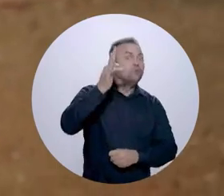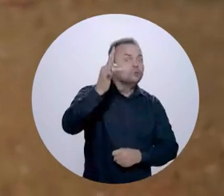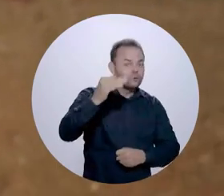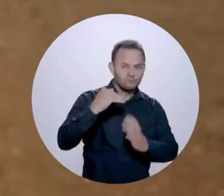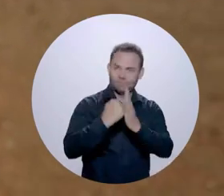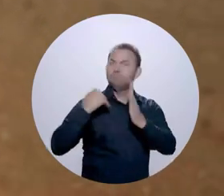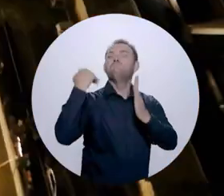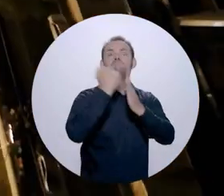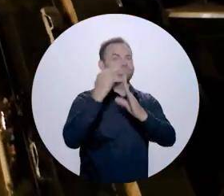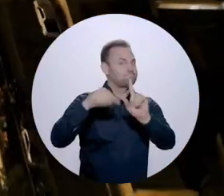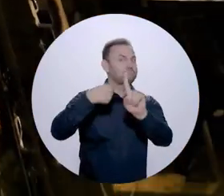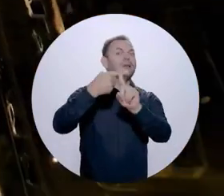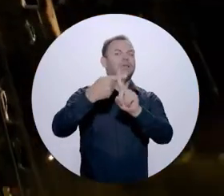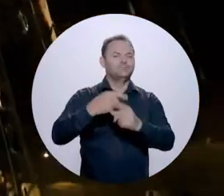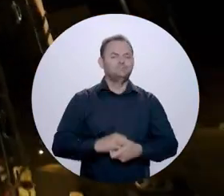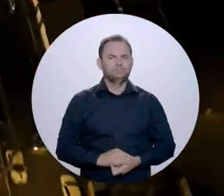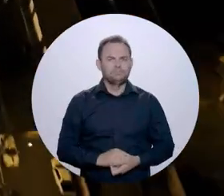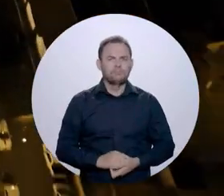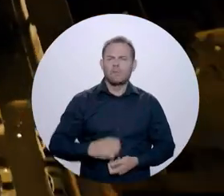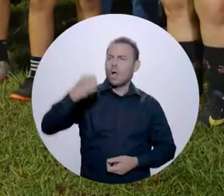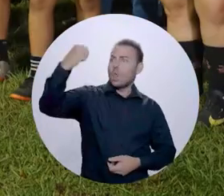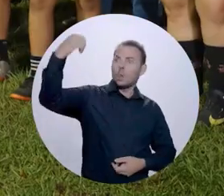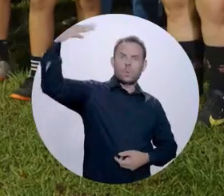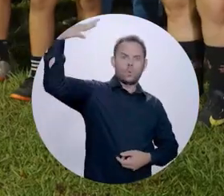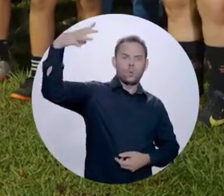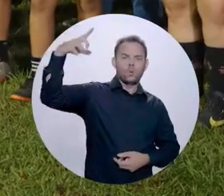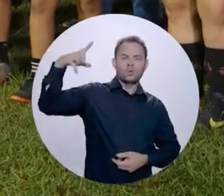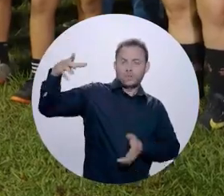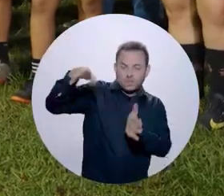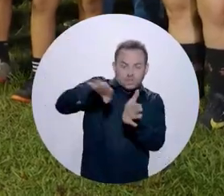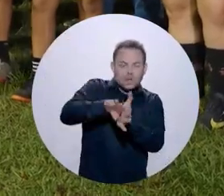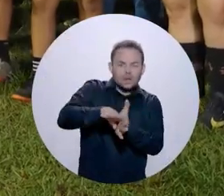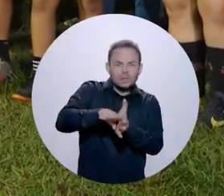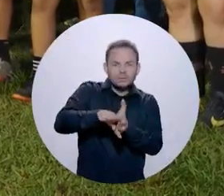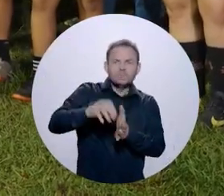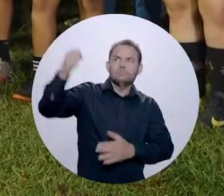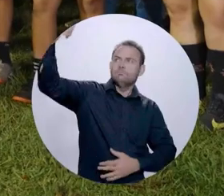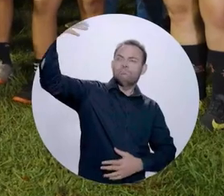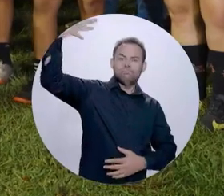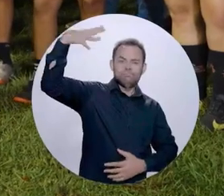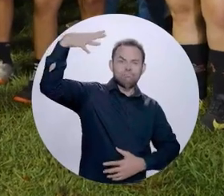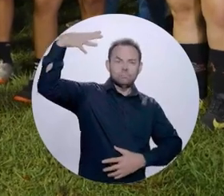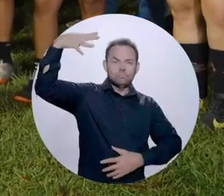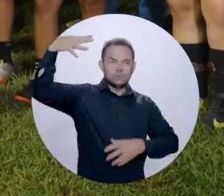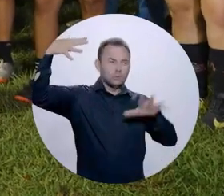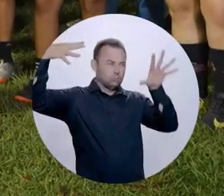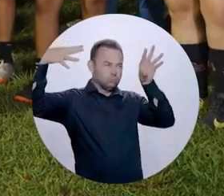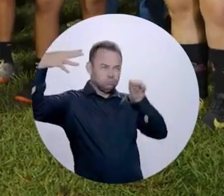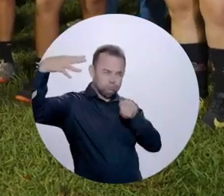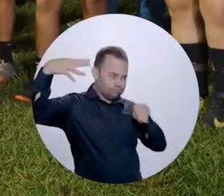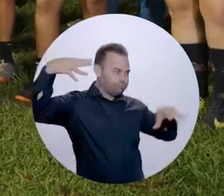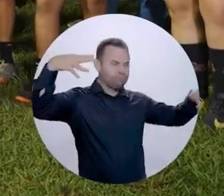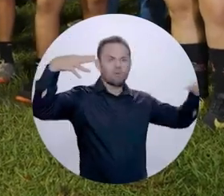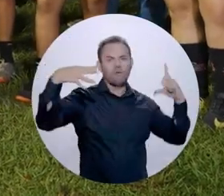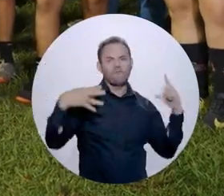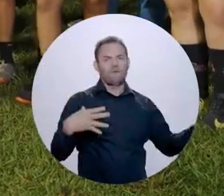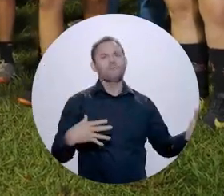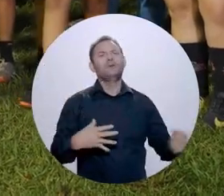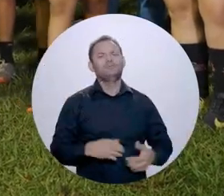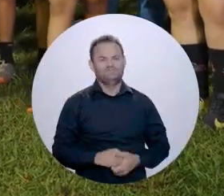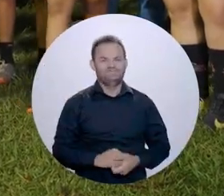4 anos, vamos avançar ainda mais. A luz chega aí onde a luz chega, a treva tem que